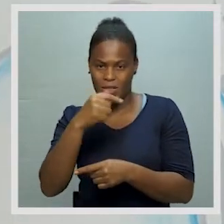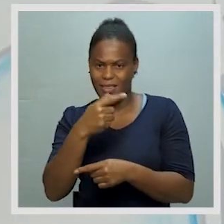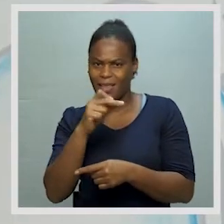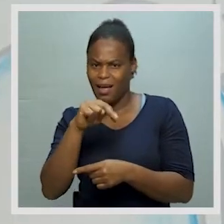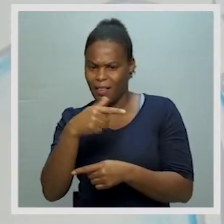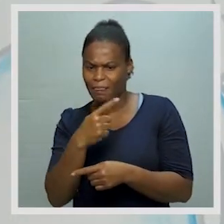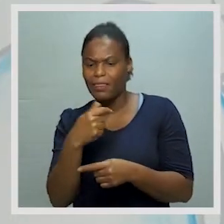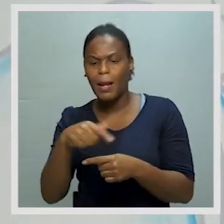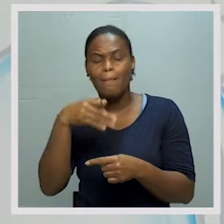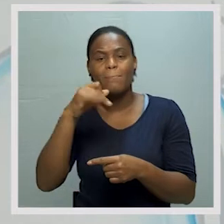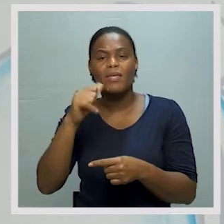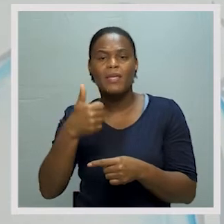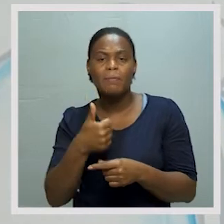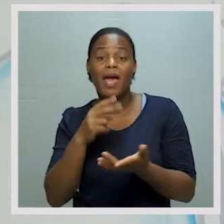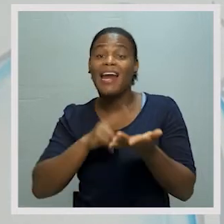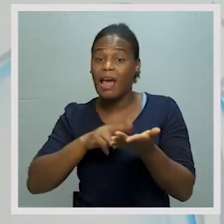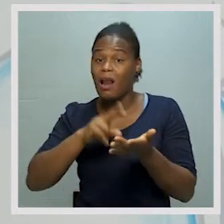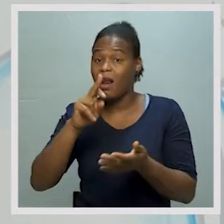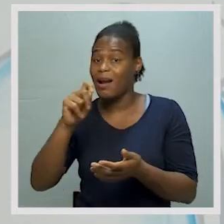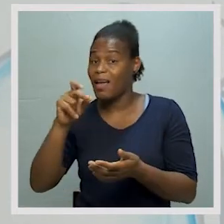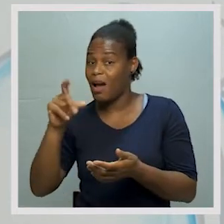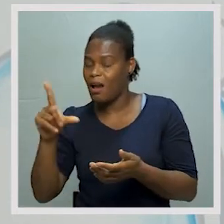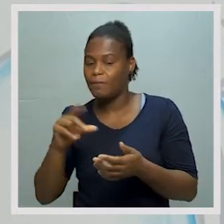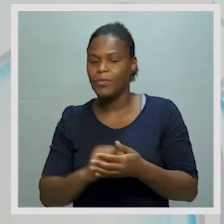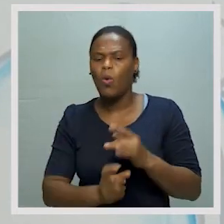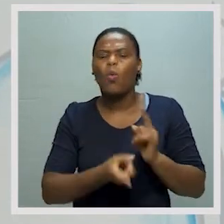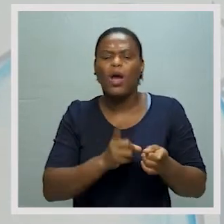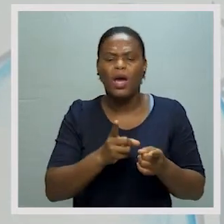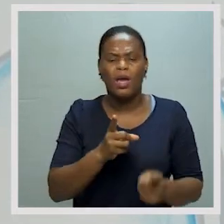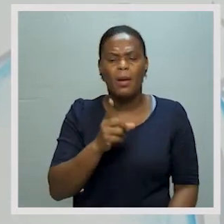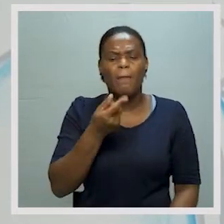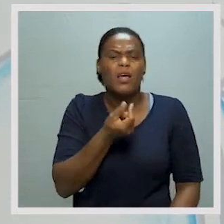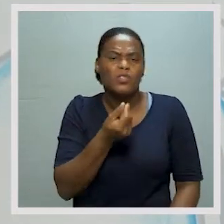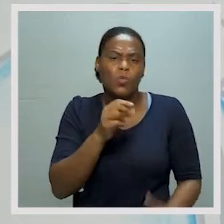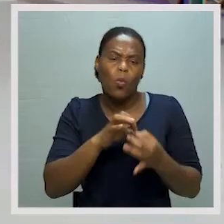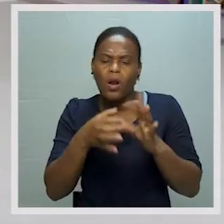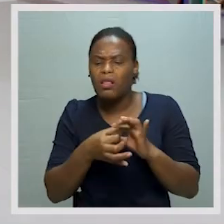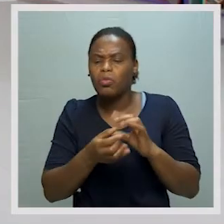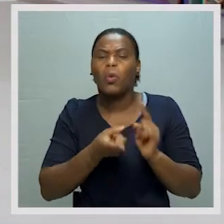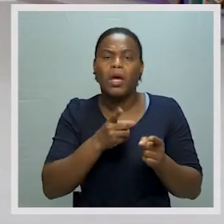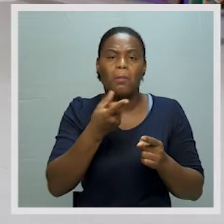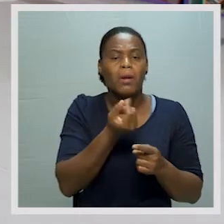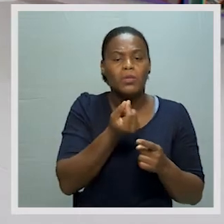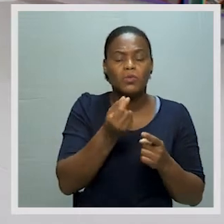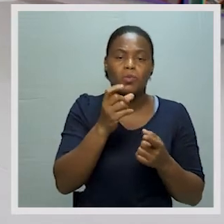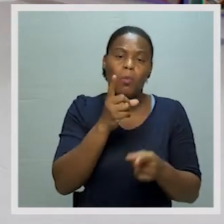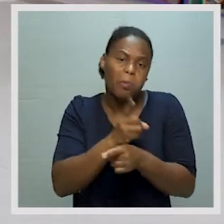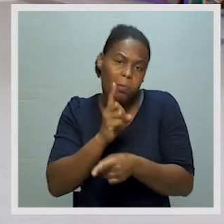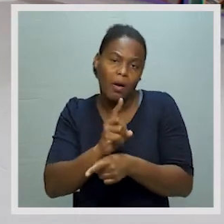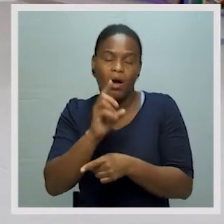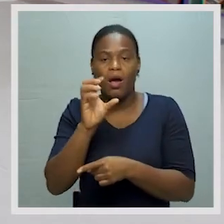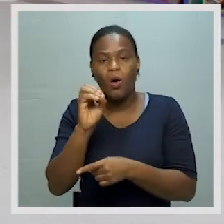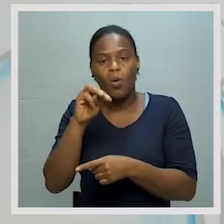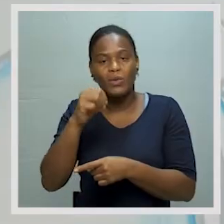exemplo para ilustrar o que significa calcular a preços correntes e a preços constantes. Vamos